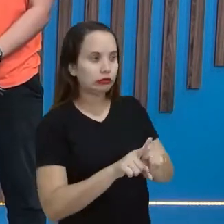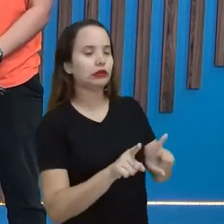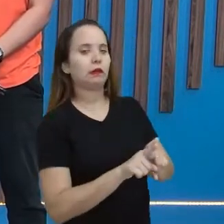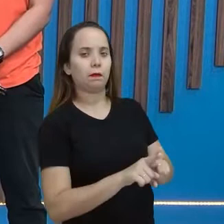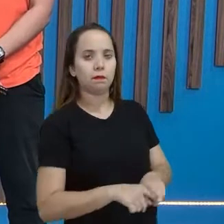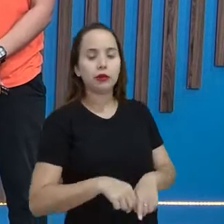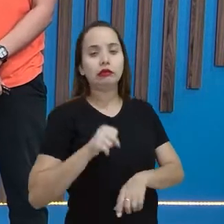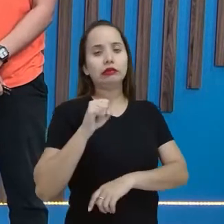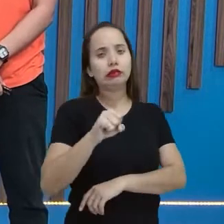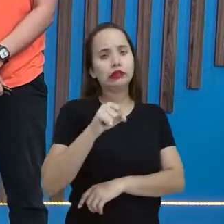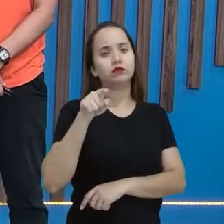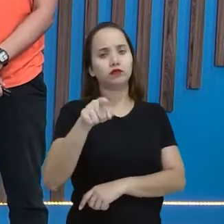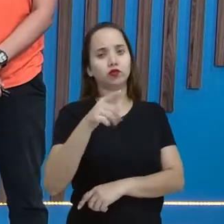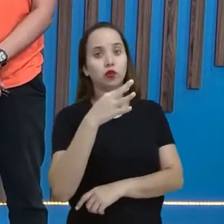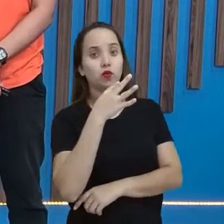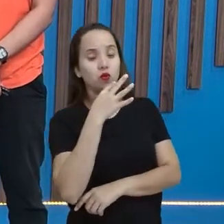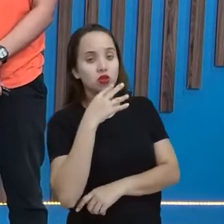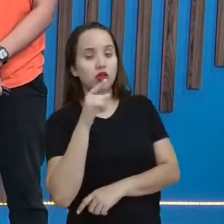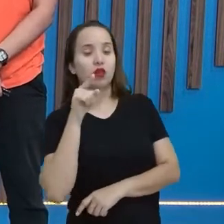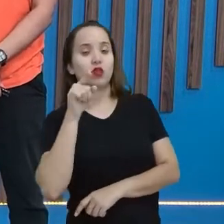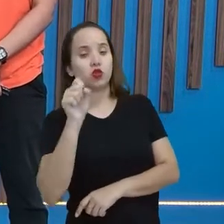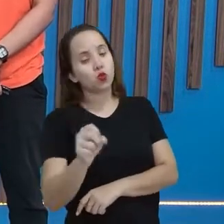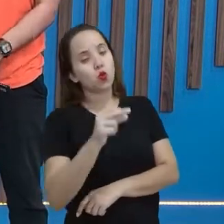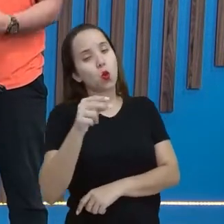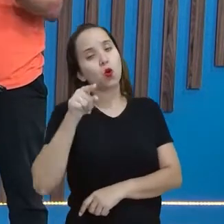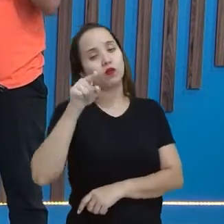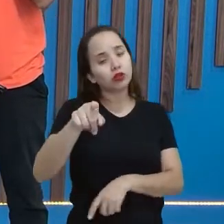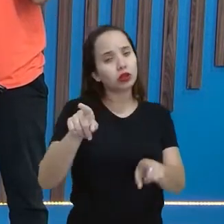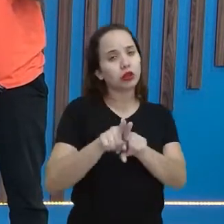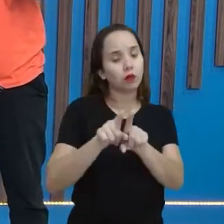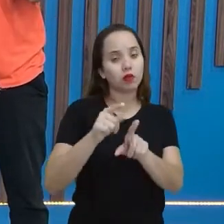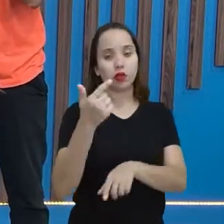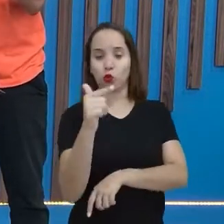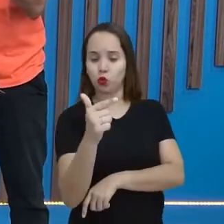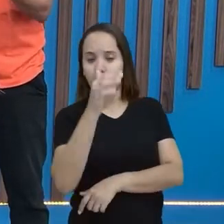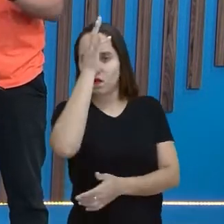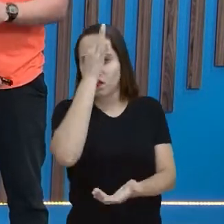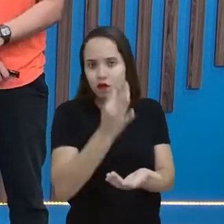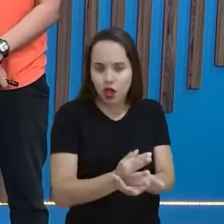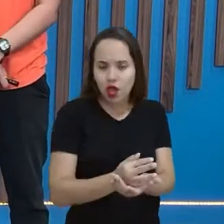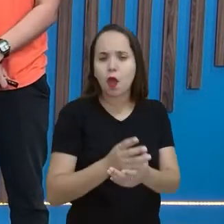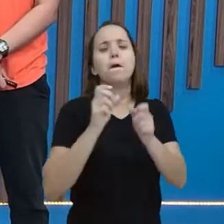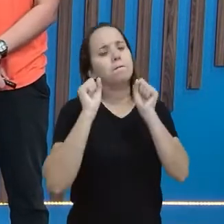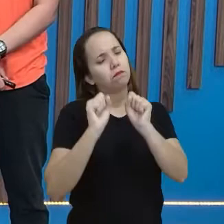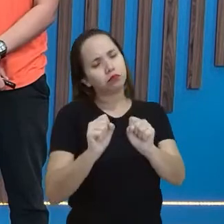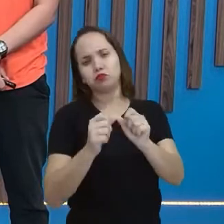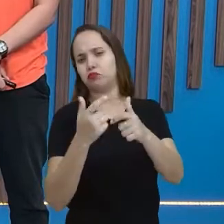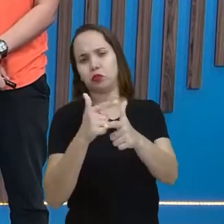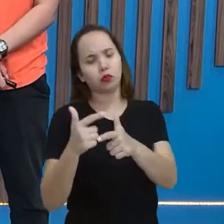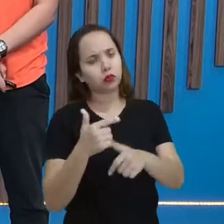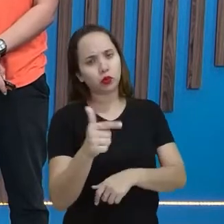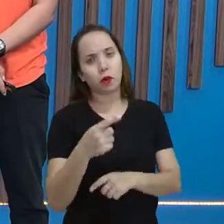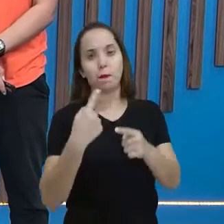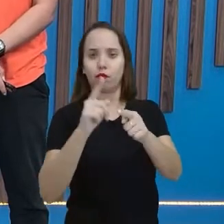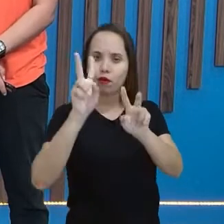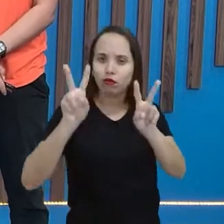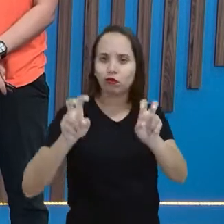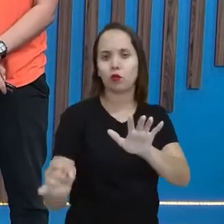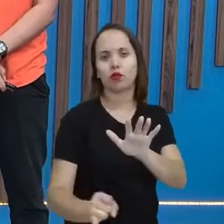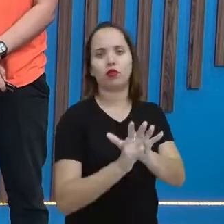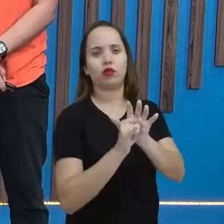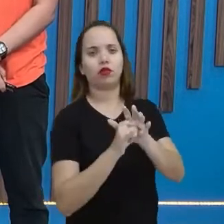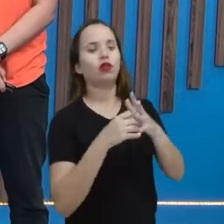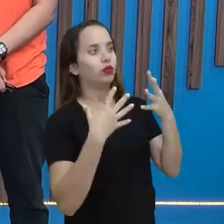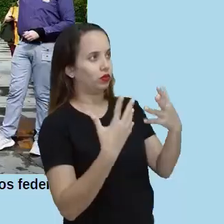conhece não tem nenhuma religião, não tem nenhuma fé. Porque é uma questão de identidade. Sim. Vamos lá? Vamos embora.